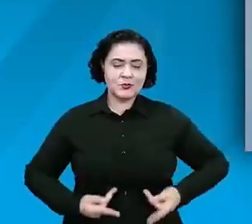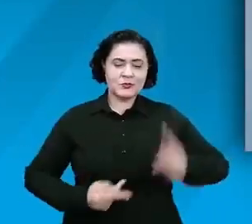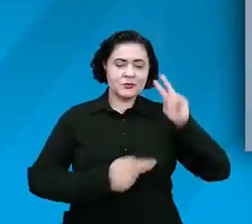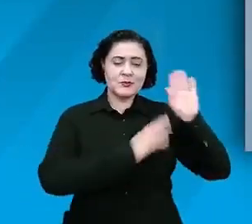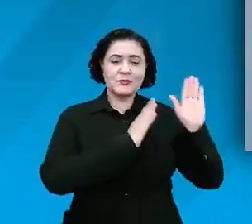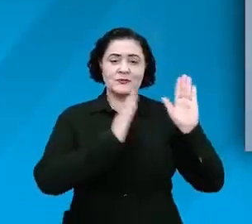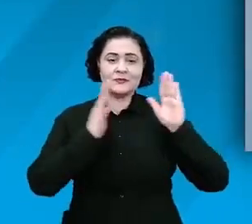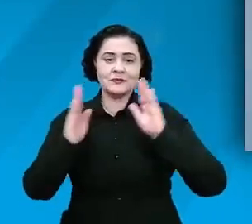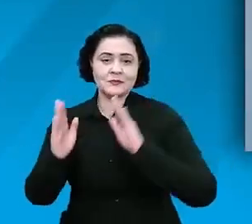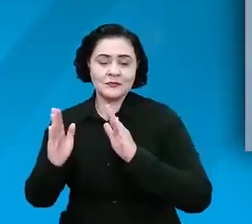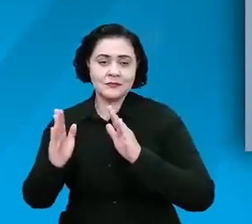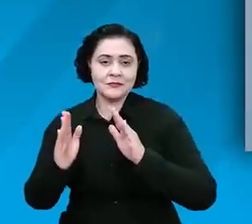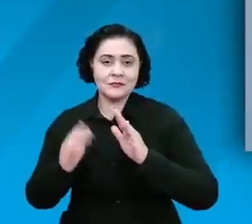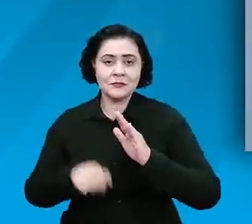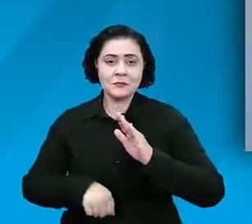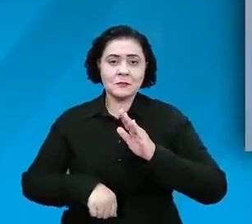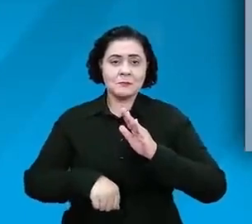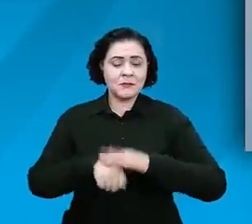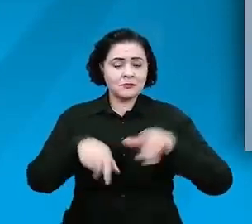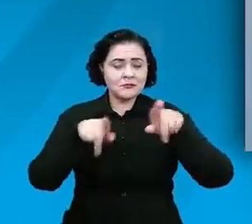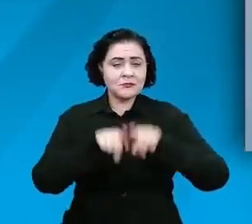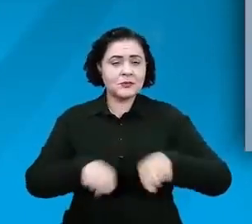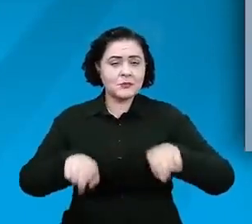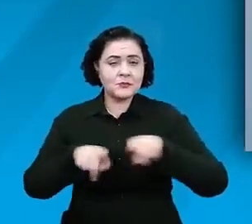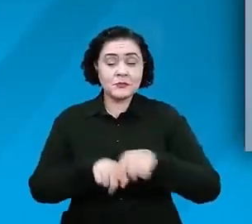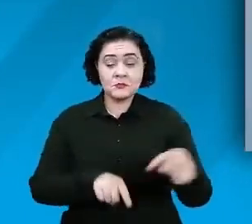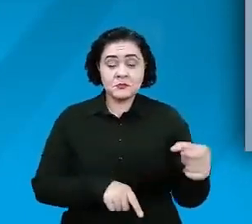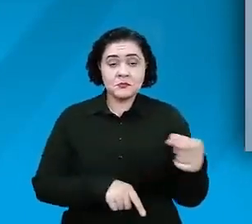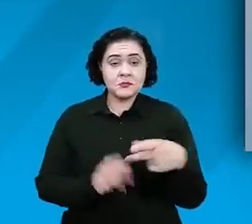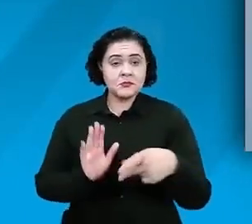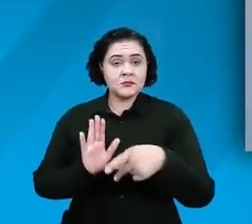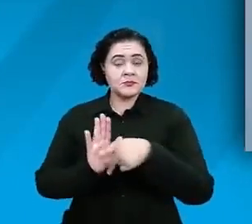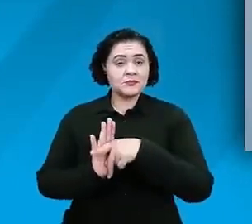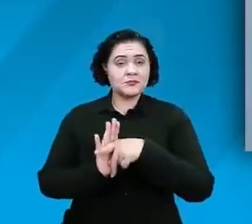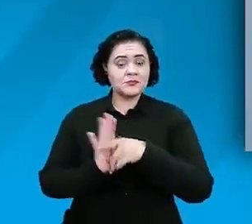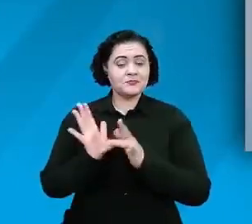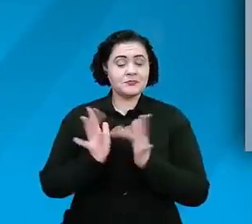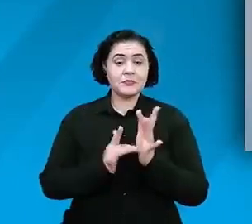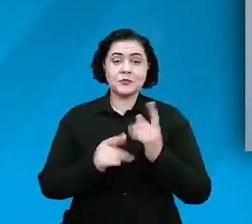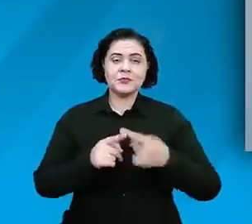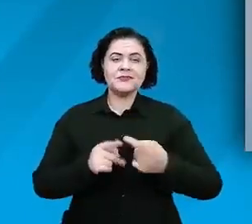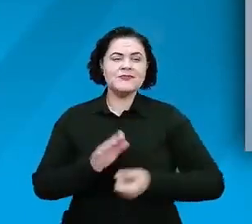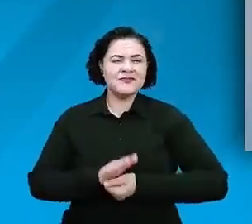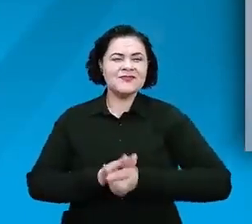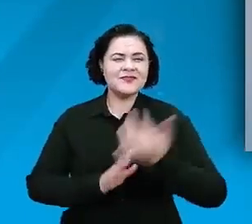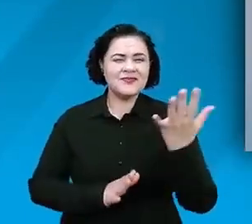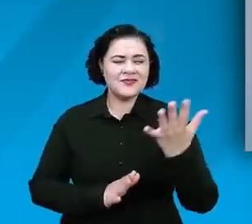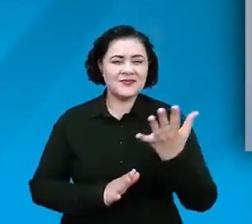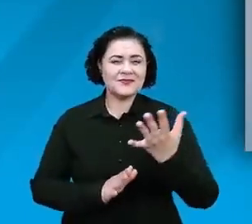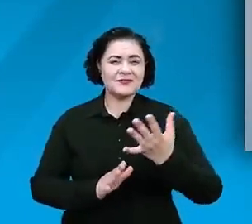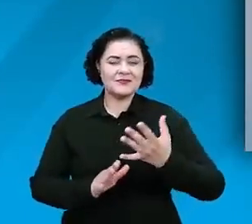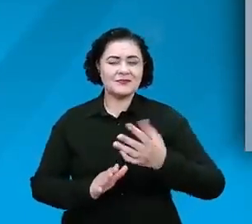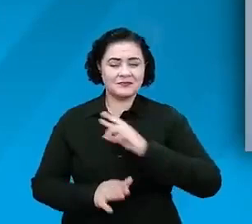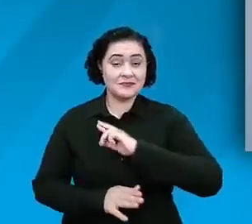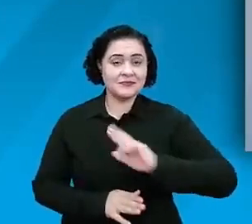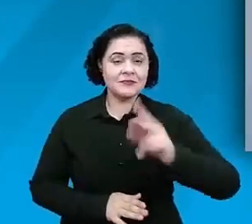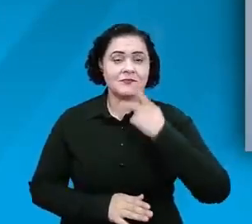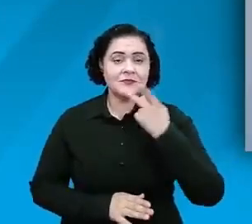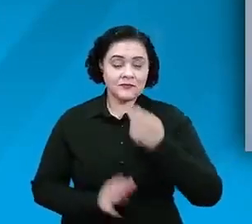até mesmo do que a existência de um criador. É, porque existem muitas doutrinas que falam de vários